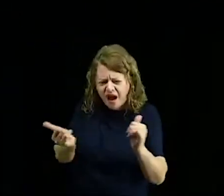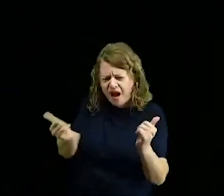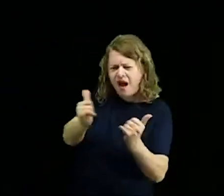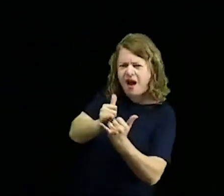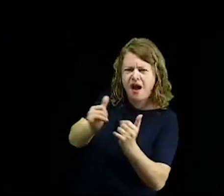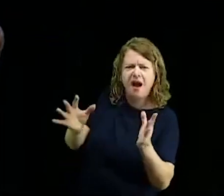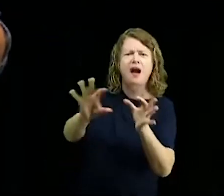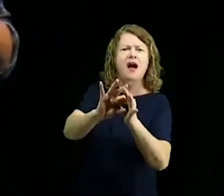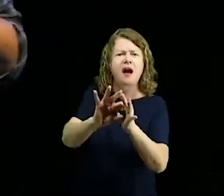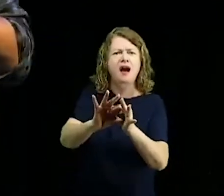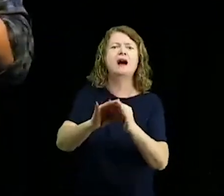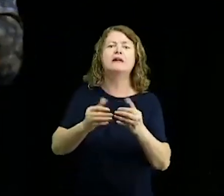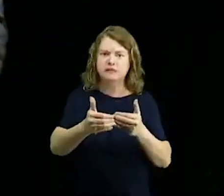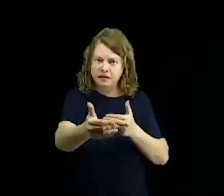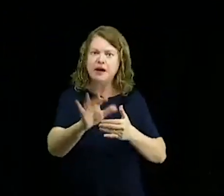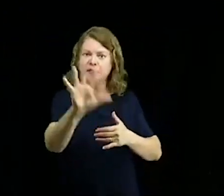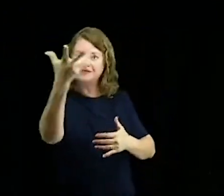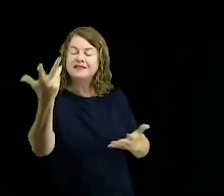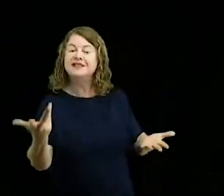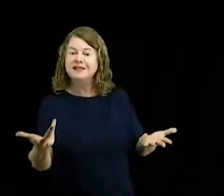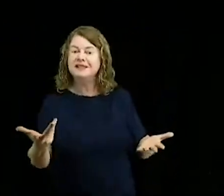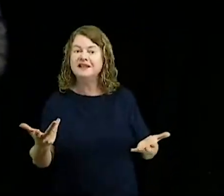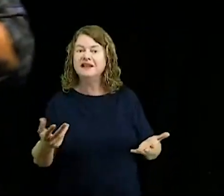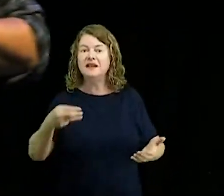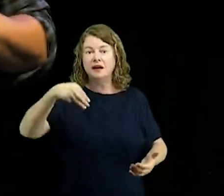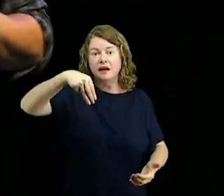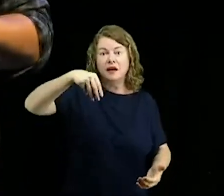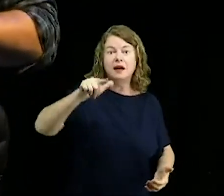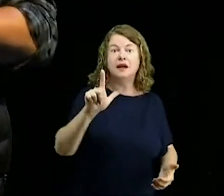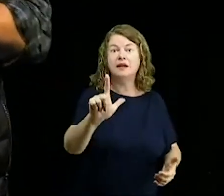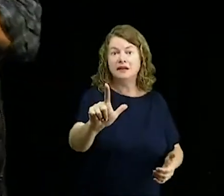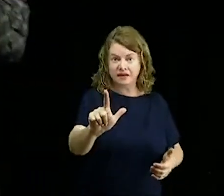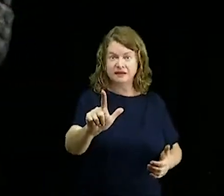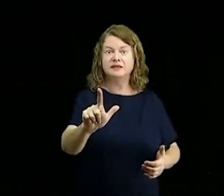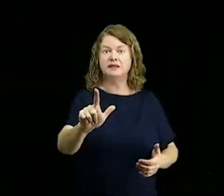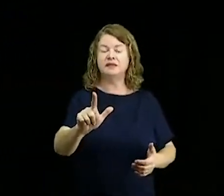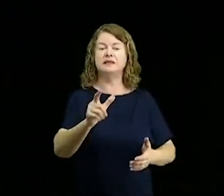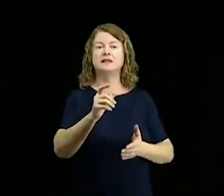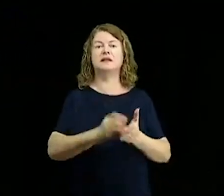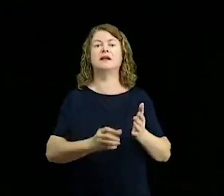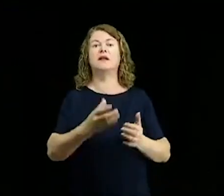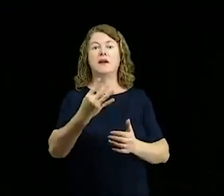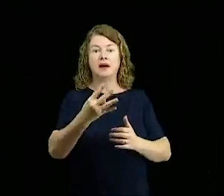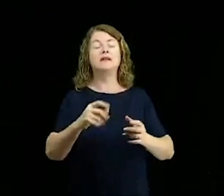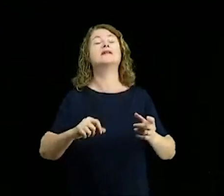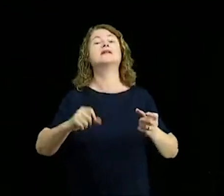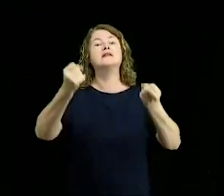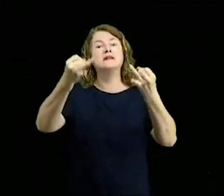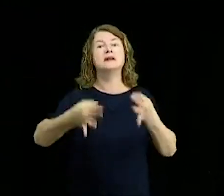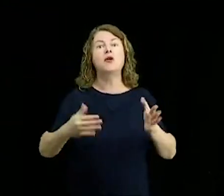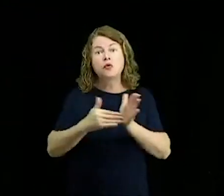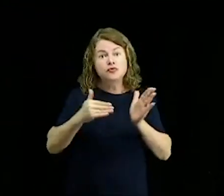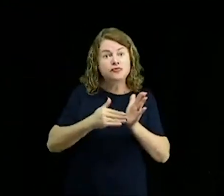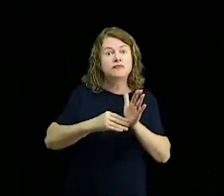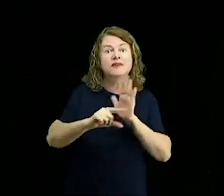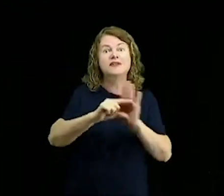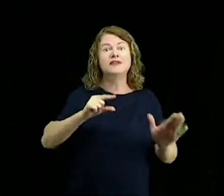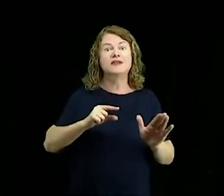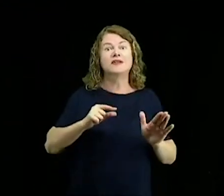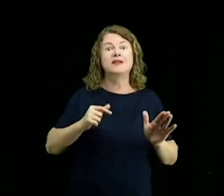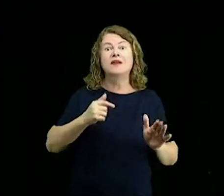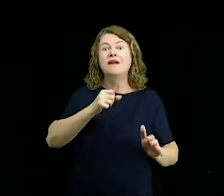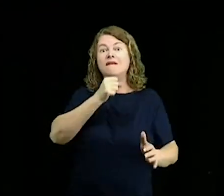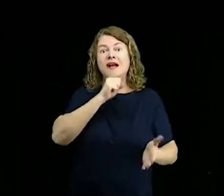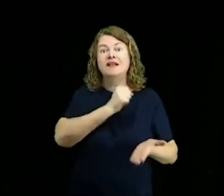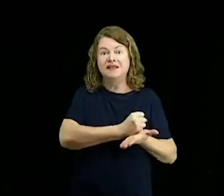a Bíblia, em Malaquias capítulo 4, verso 6, é o último versículo do Antigo Testamento, último,